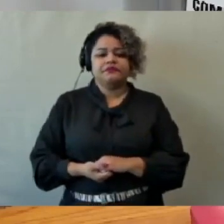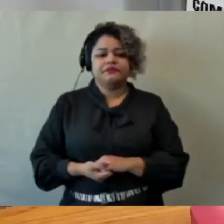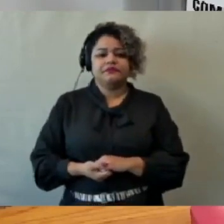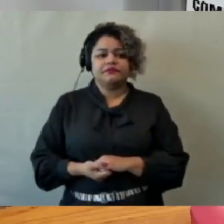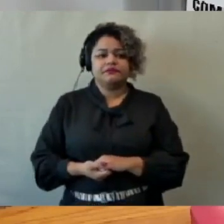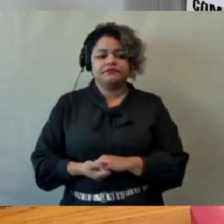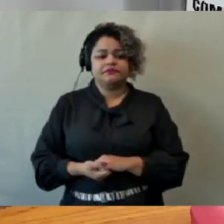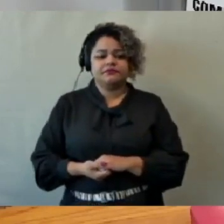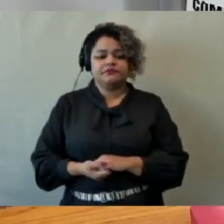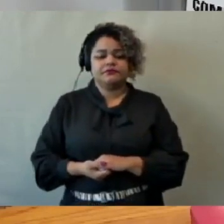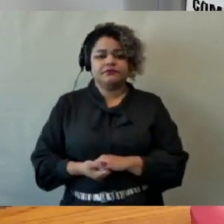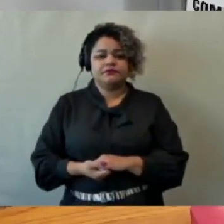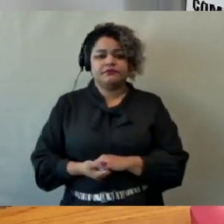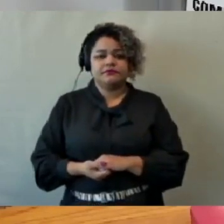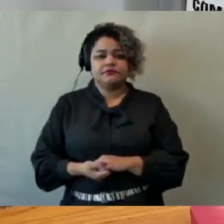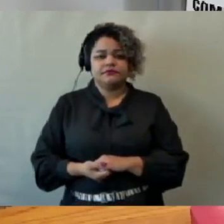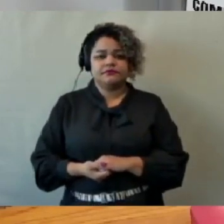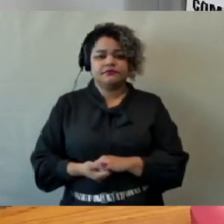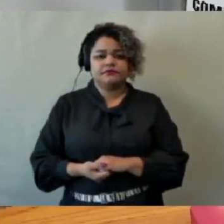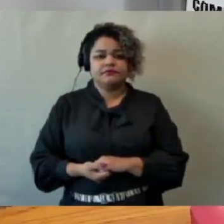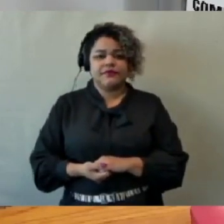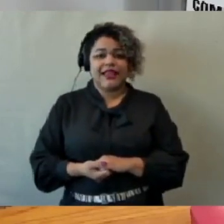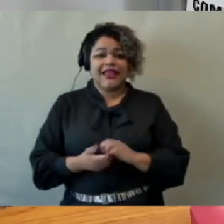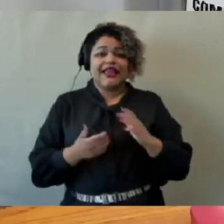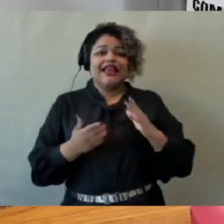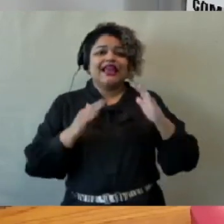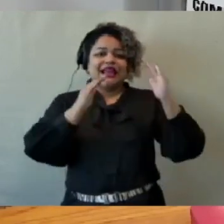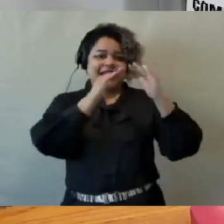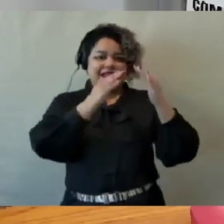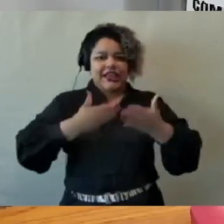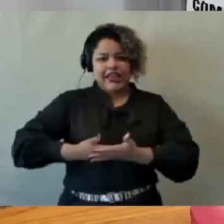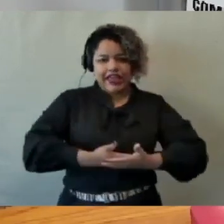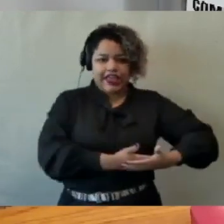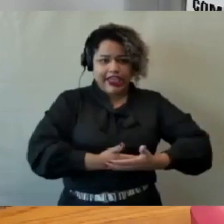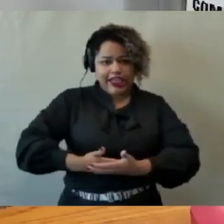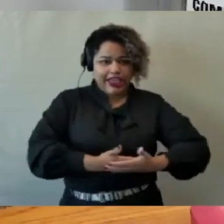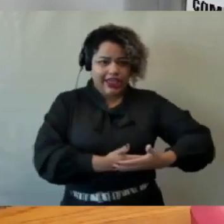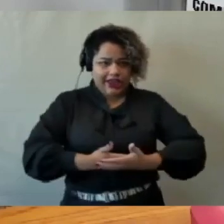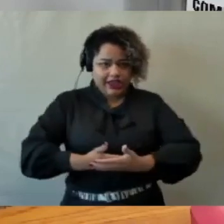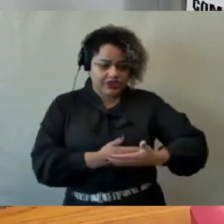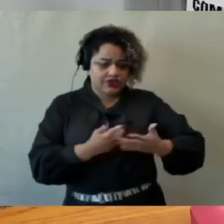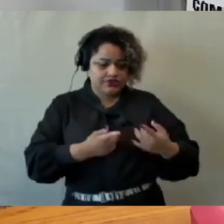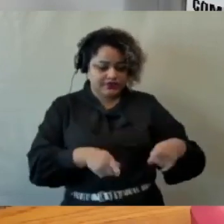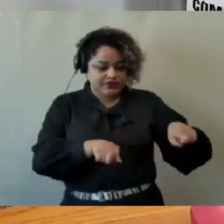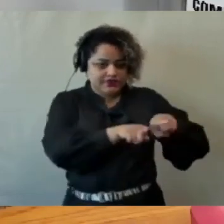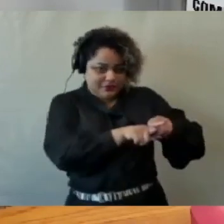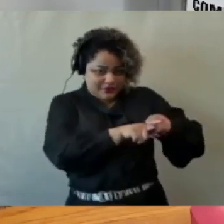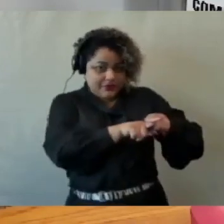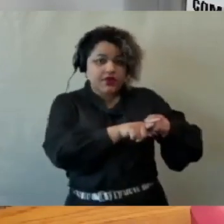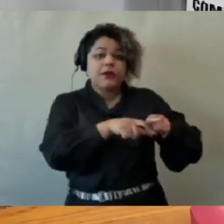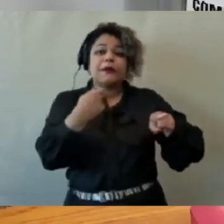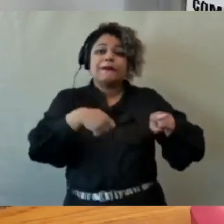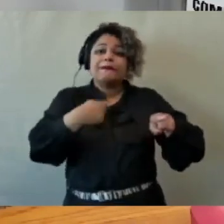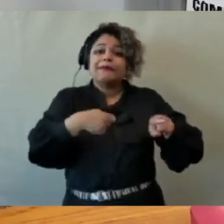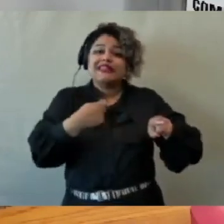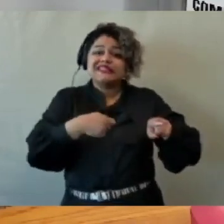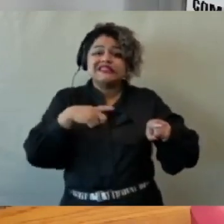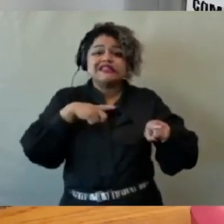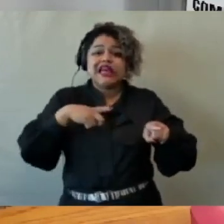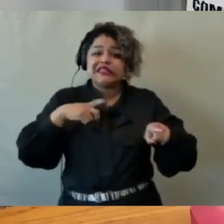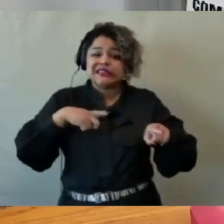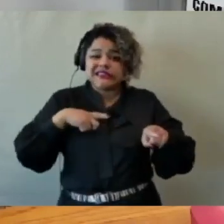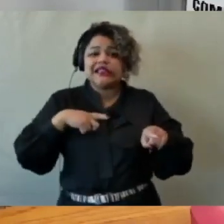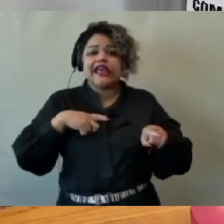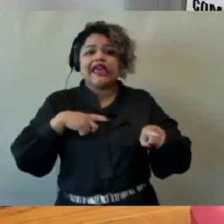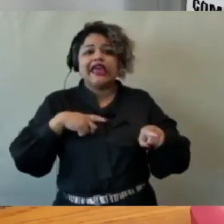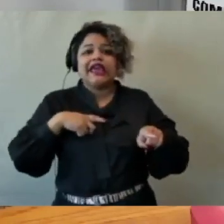tratar as creches parceiras da mesma forma que se trata as outras instituições que tratam